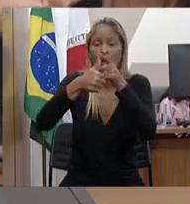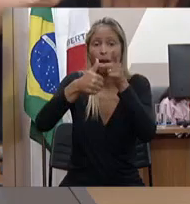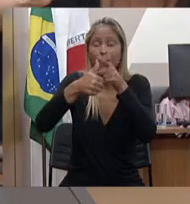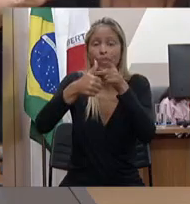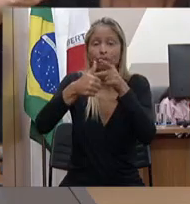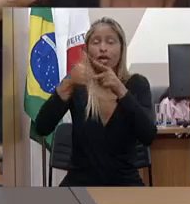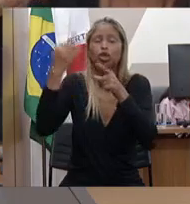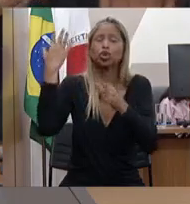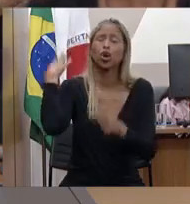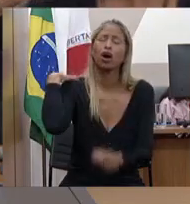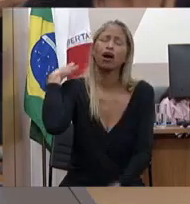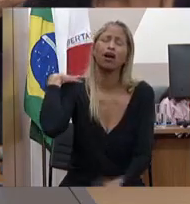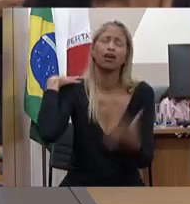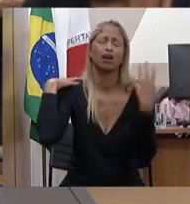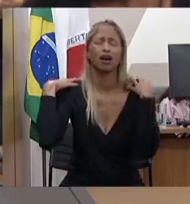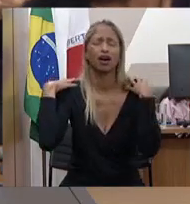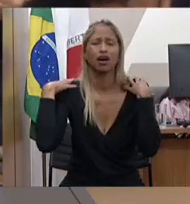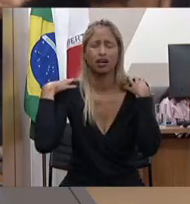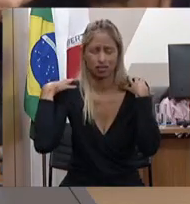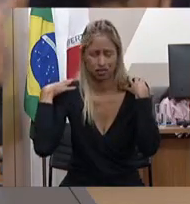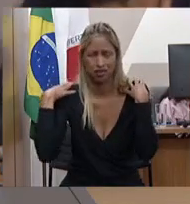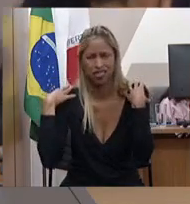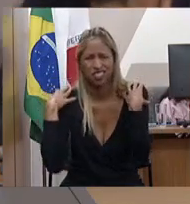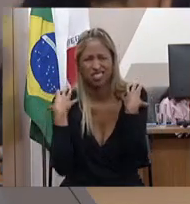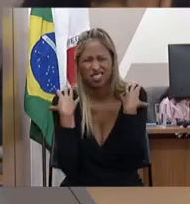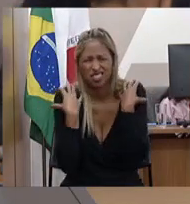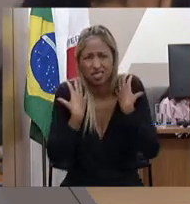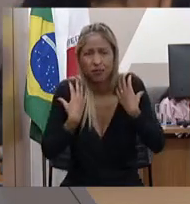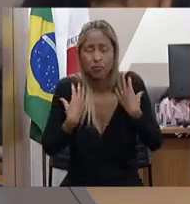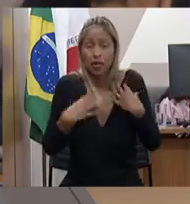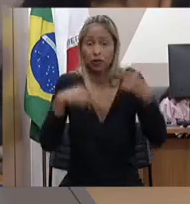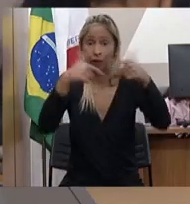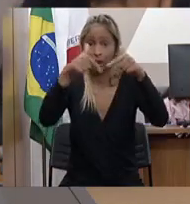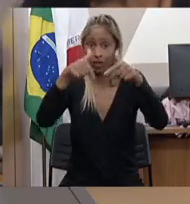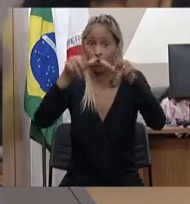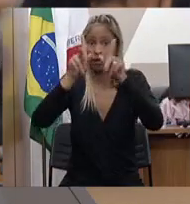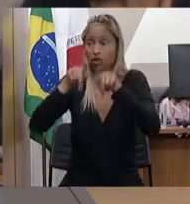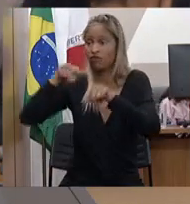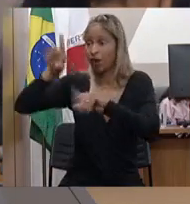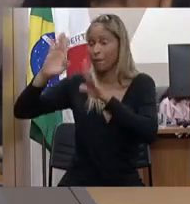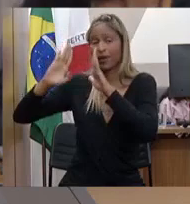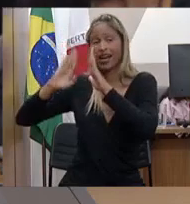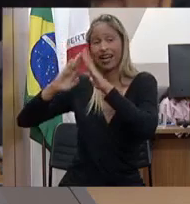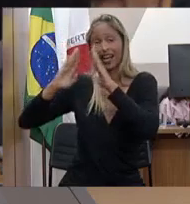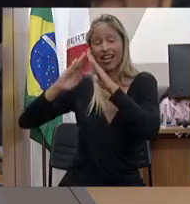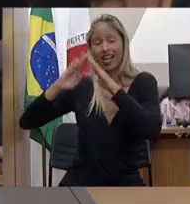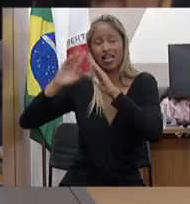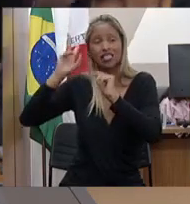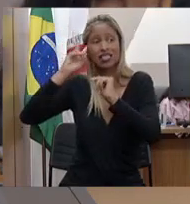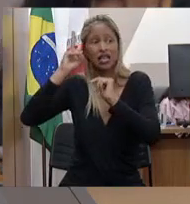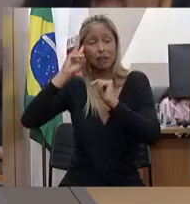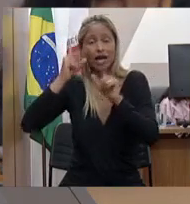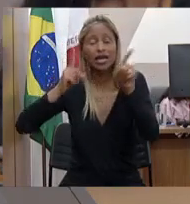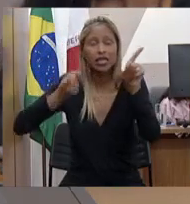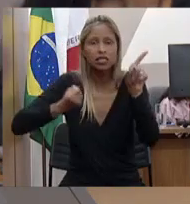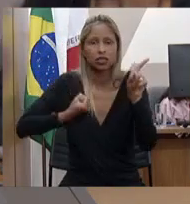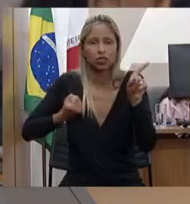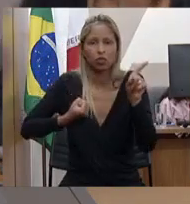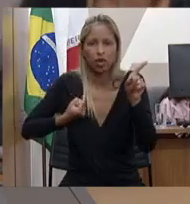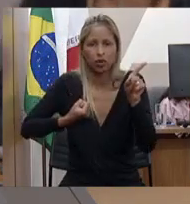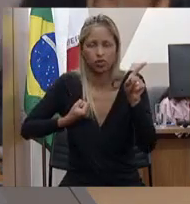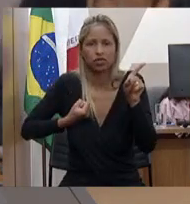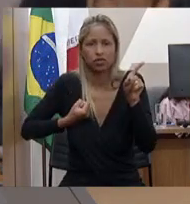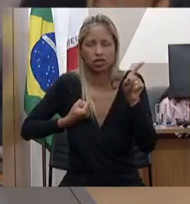é a dor nas costas então o trabalhador brasileiro vai para casa e fica em casa lembrar que esses números aí gente